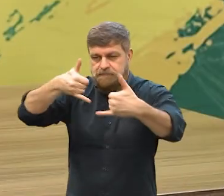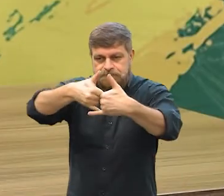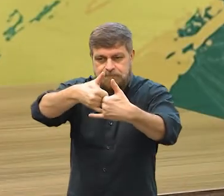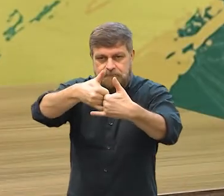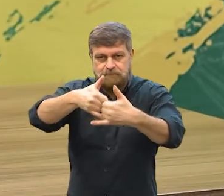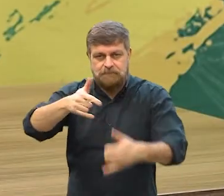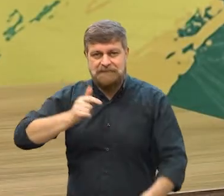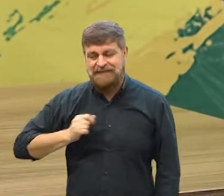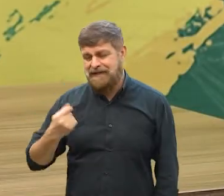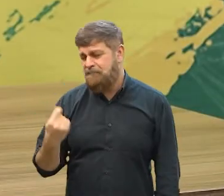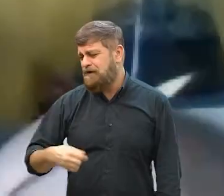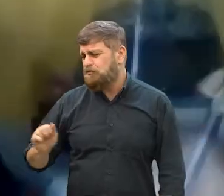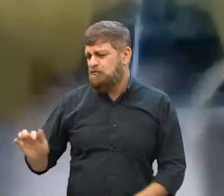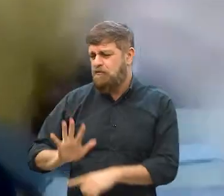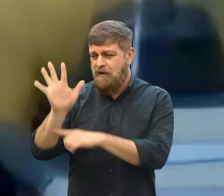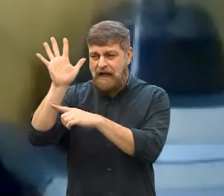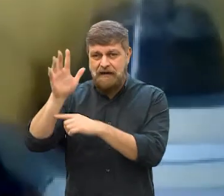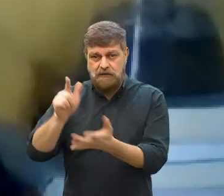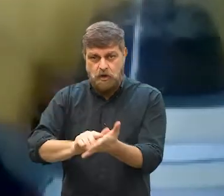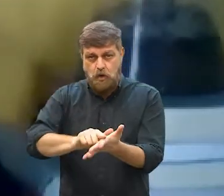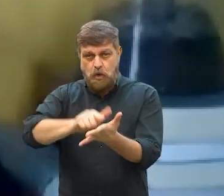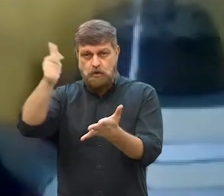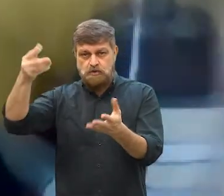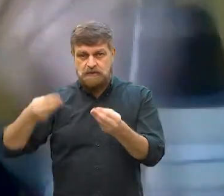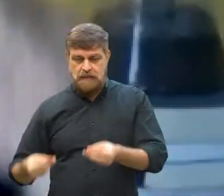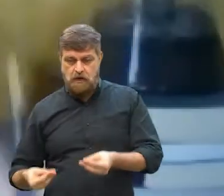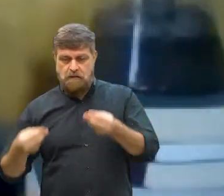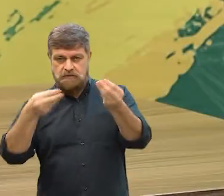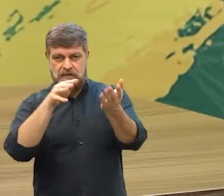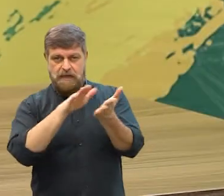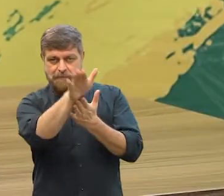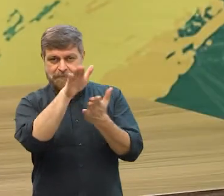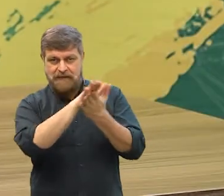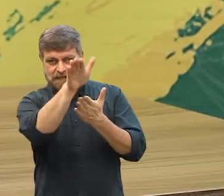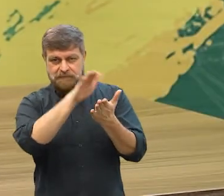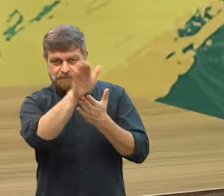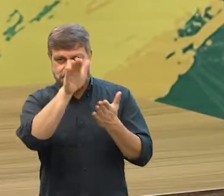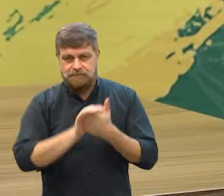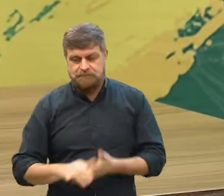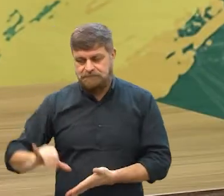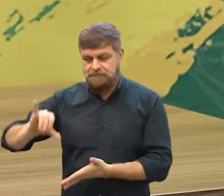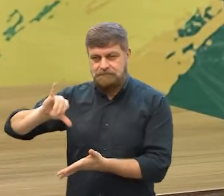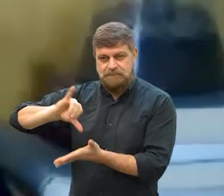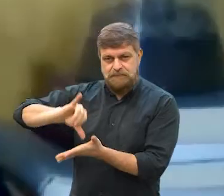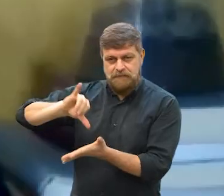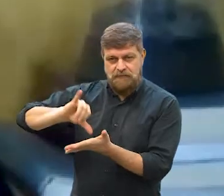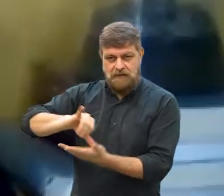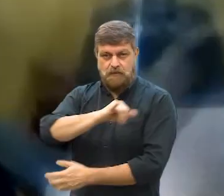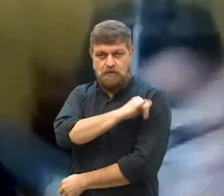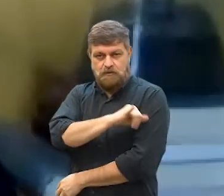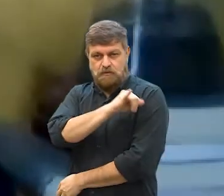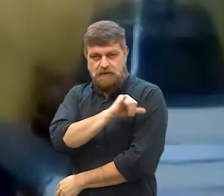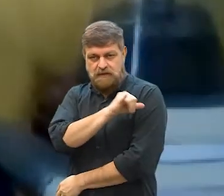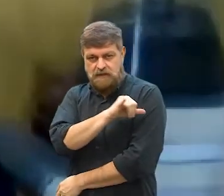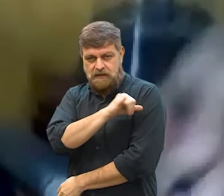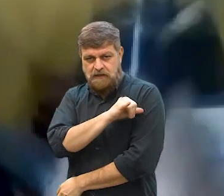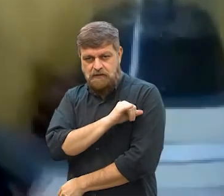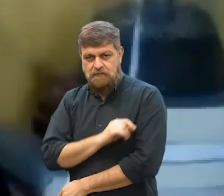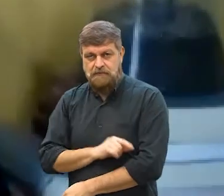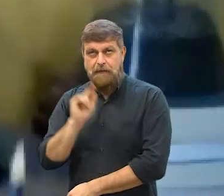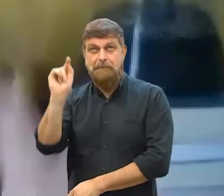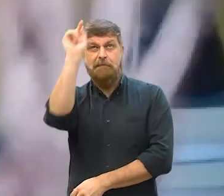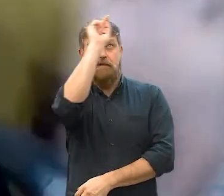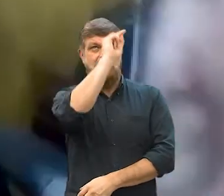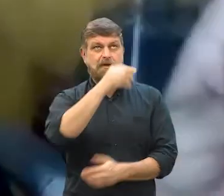sei não visse o jornal para chegar impresso no sul da capital que era o Rio de Janeiro no